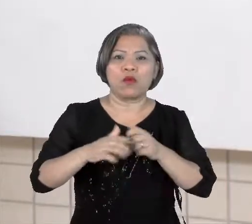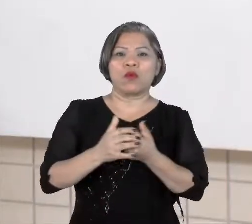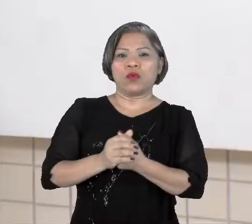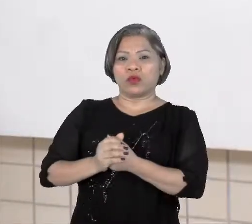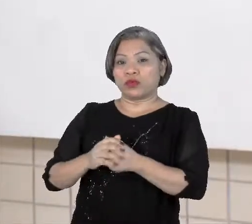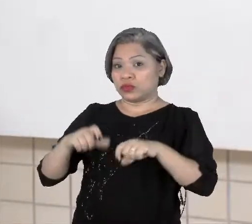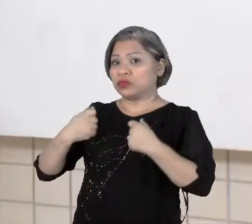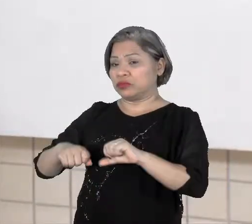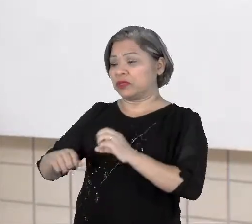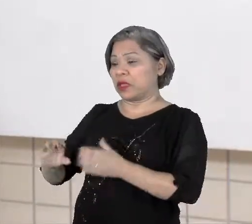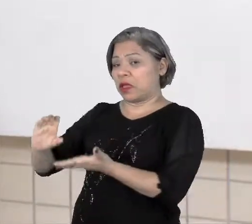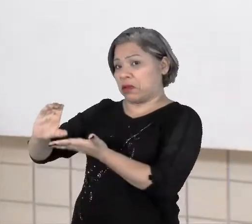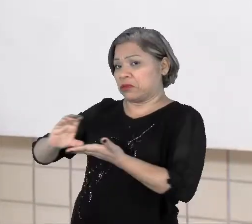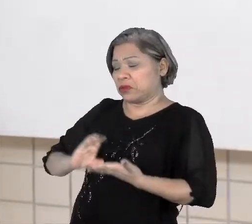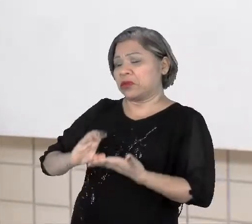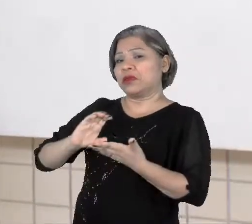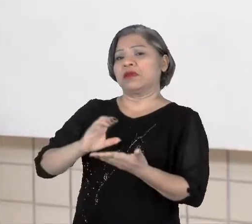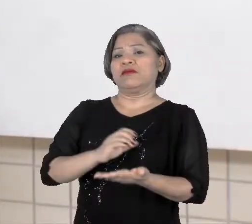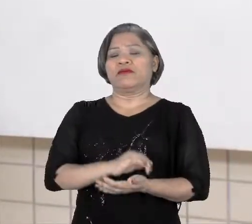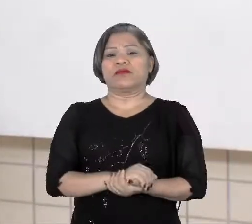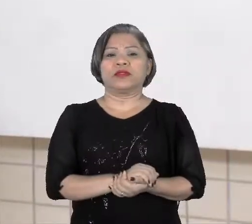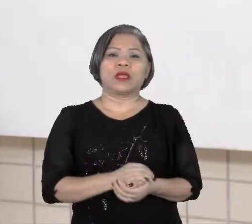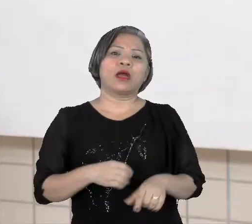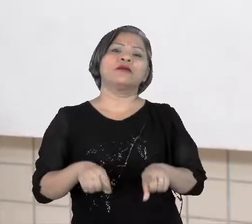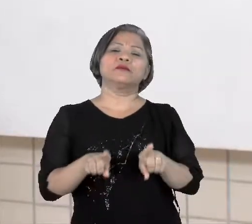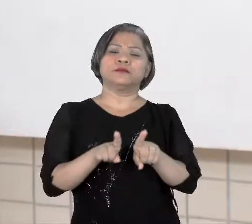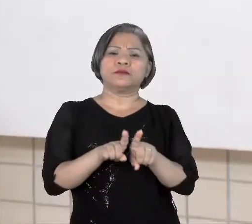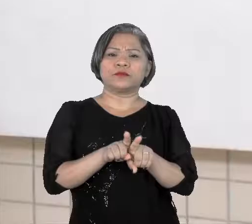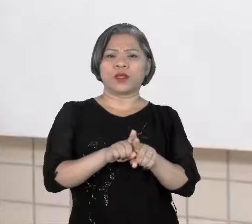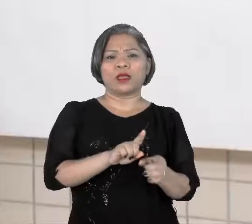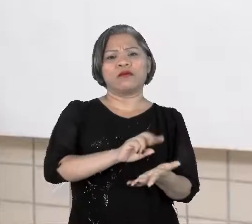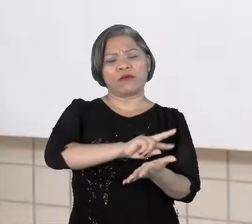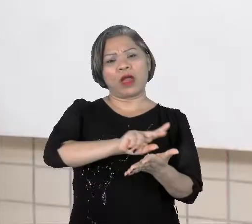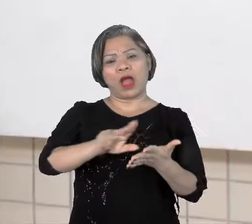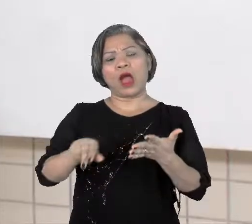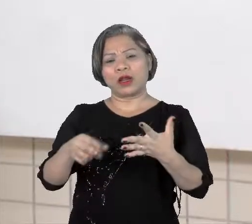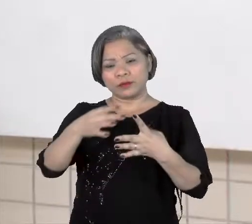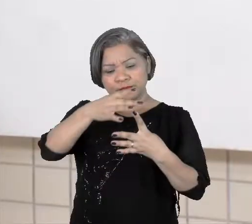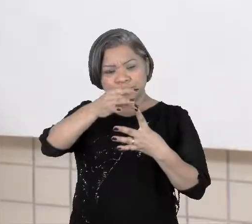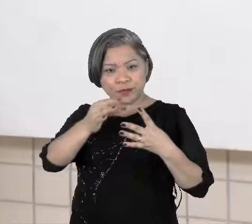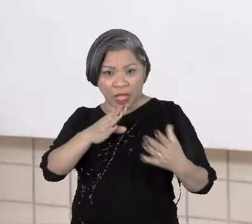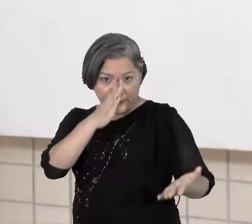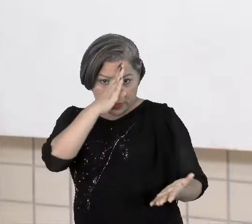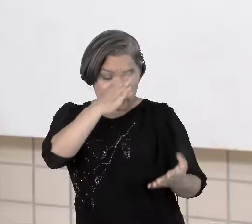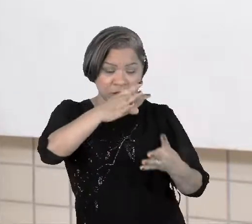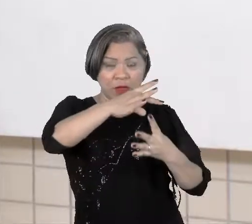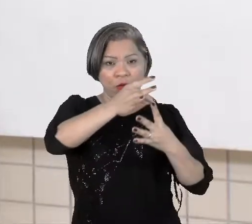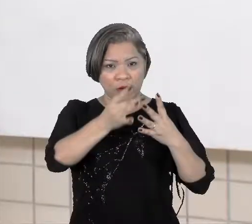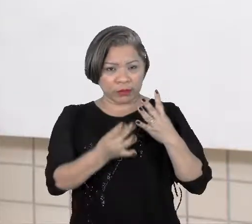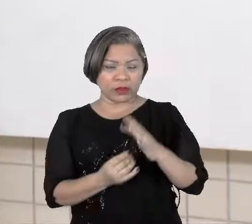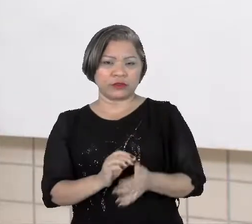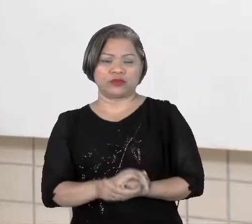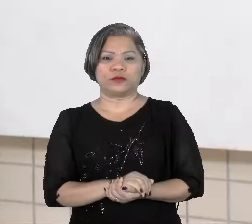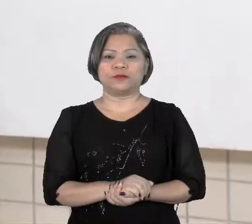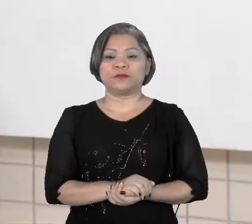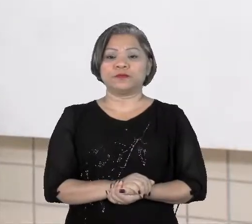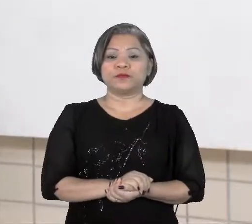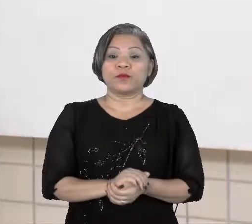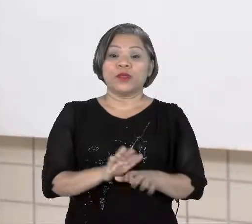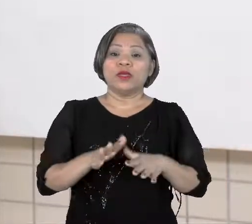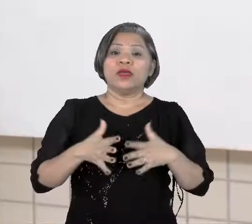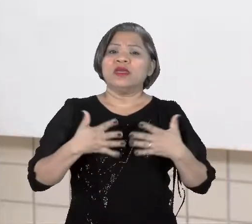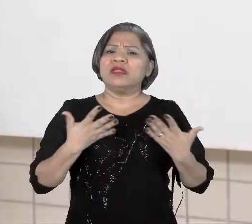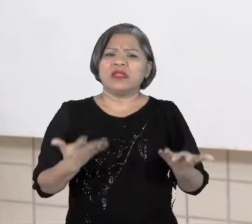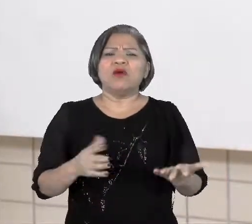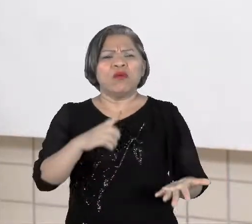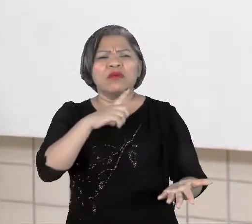condições degradantes. Essas são as principais características do trabalho escravo contemporâneo. Bom, professor, então, existe alguma